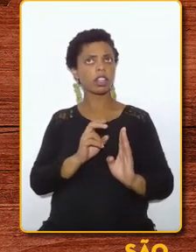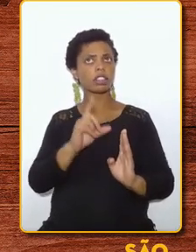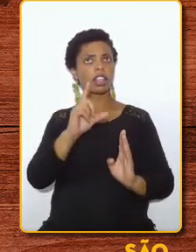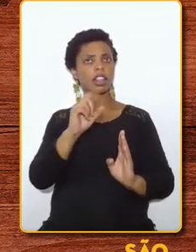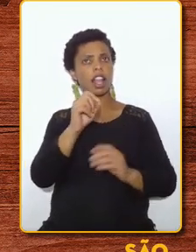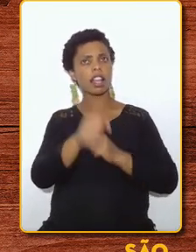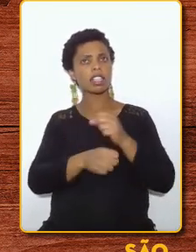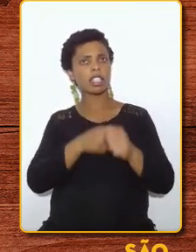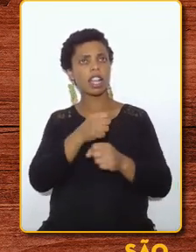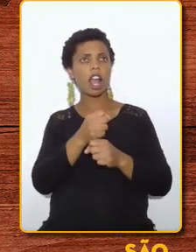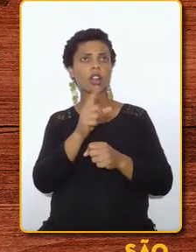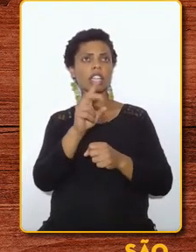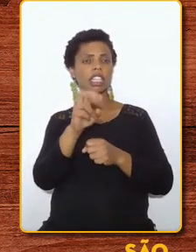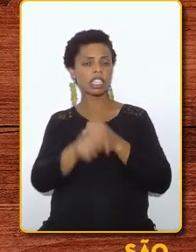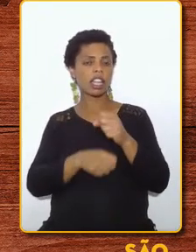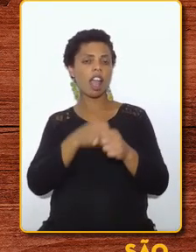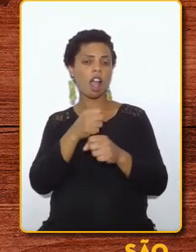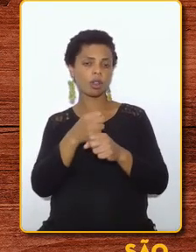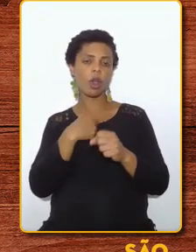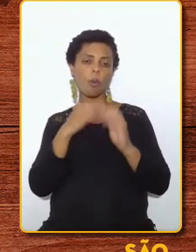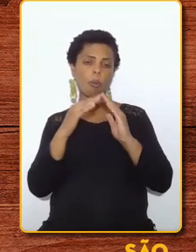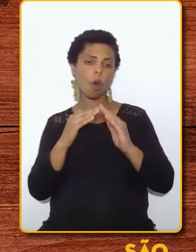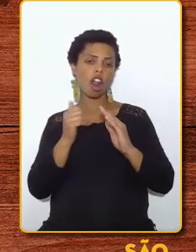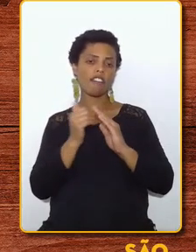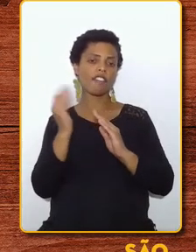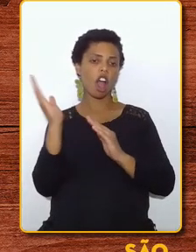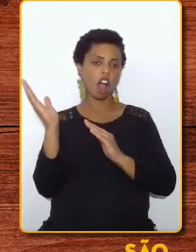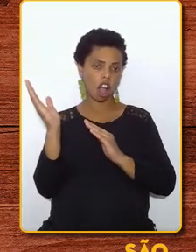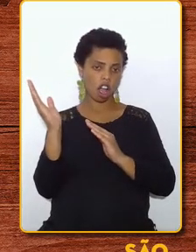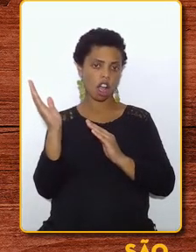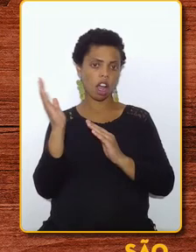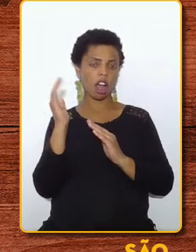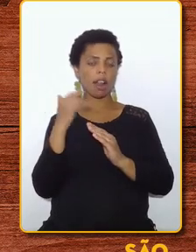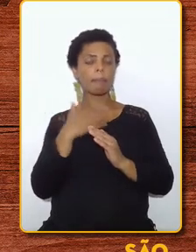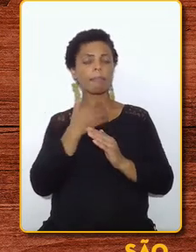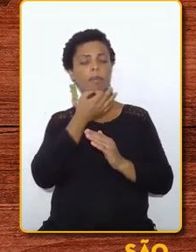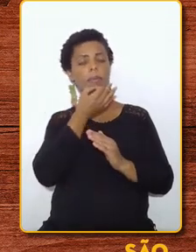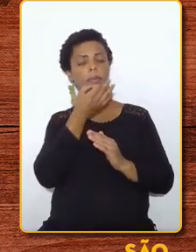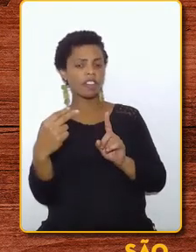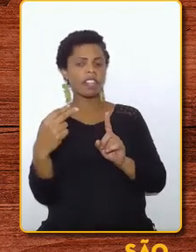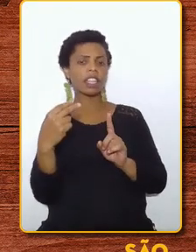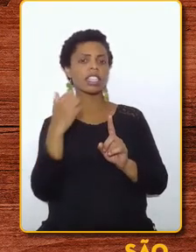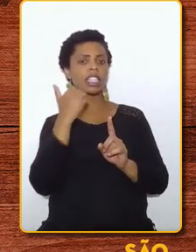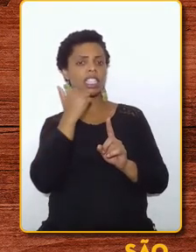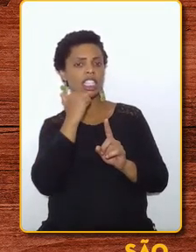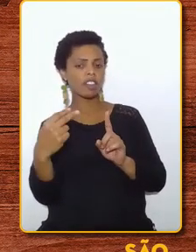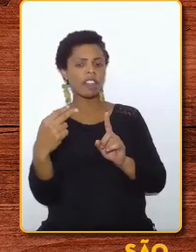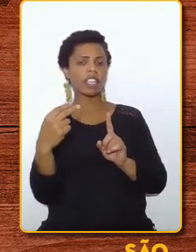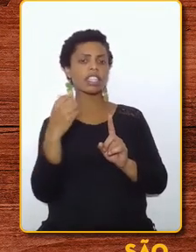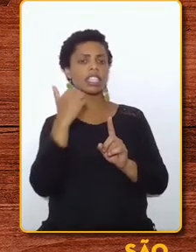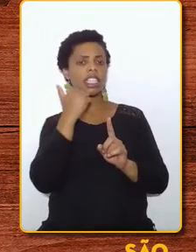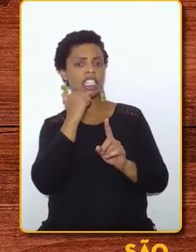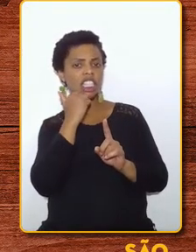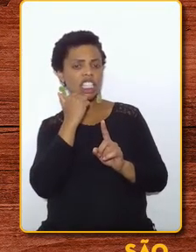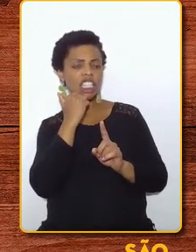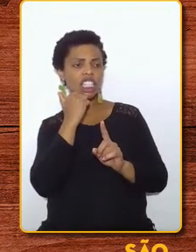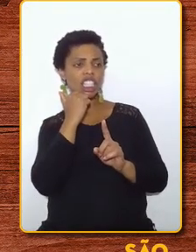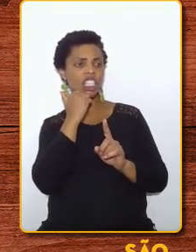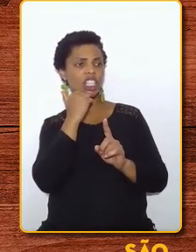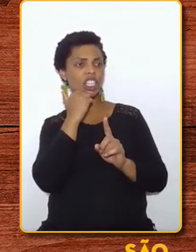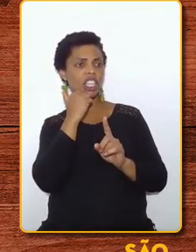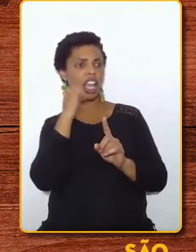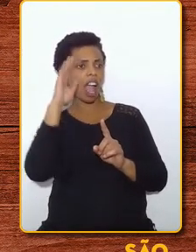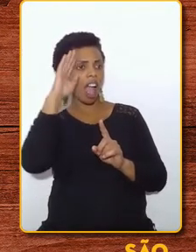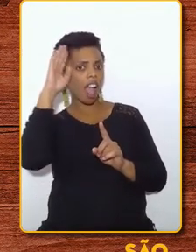daqui. Né? O Brasil entrou num impasse das coisas que você dizer, sou